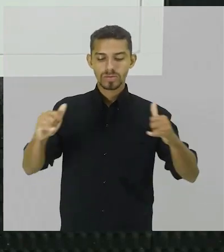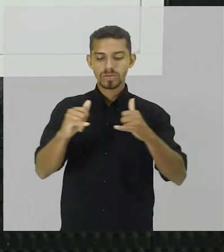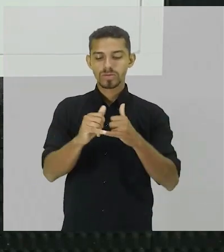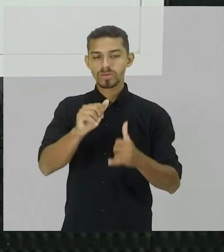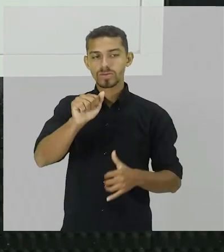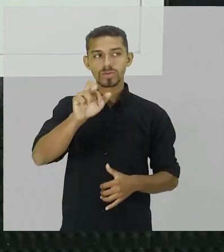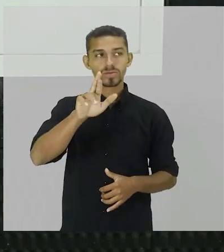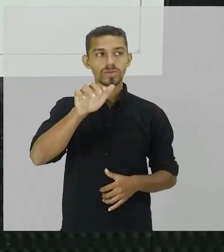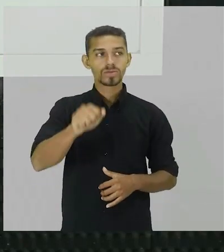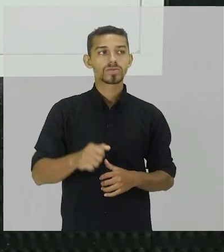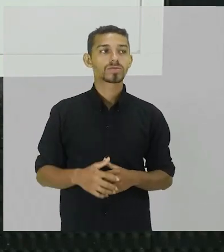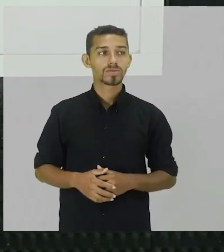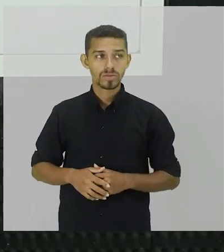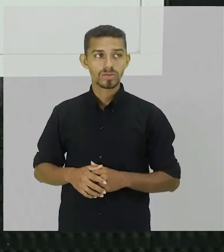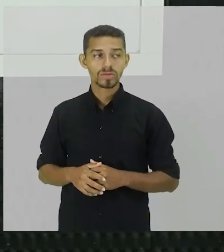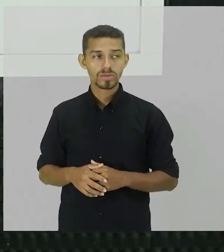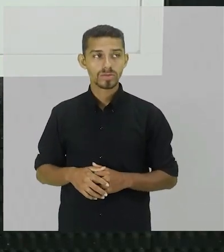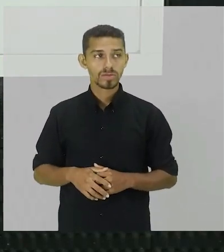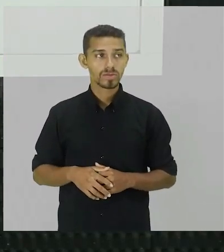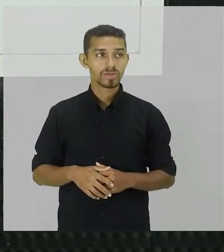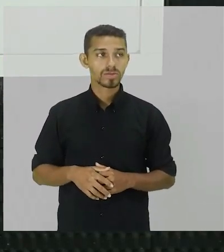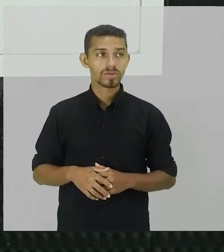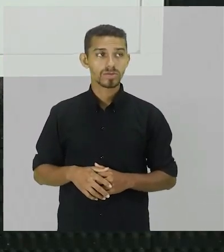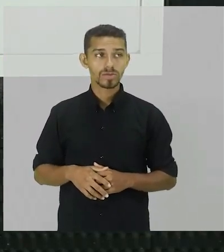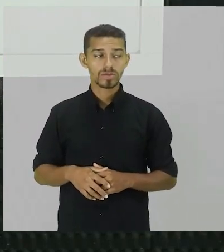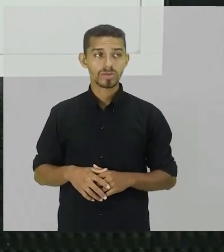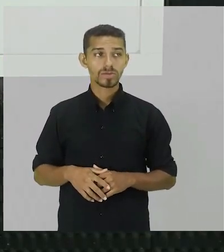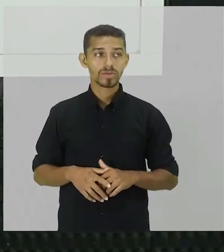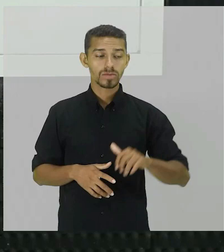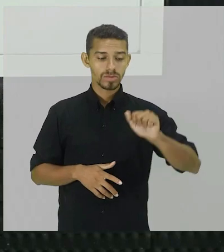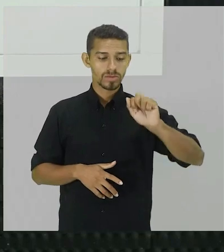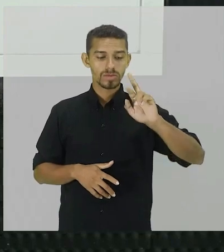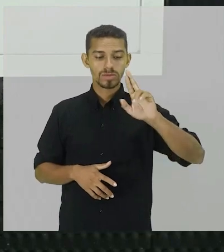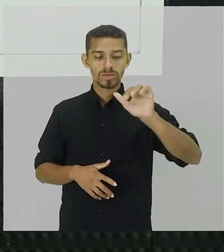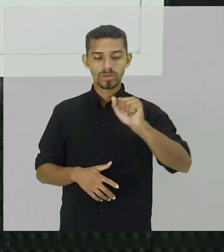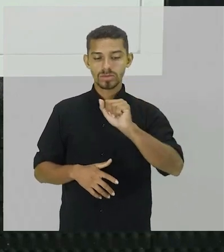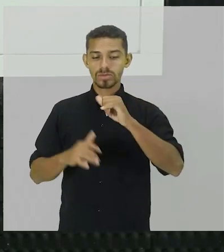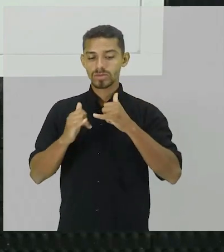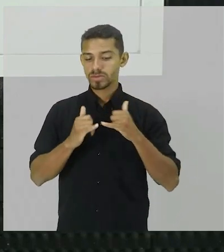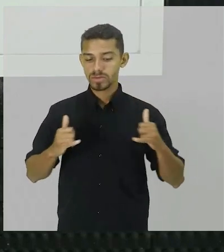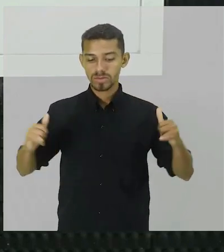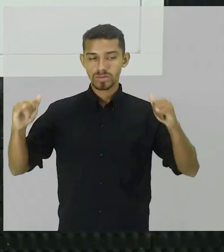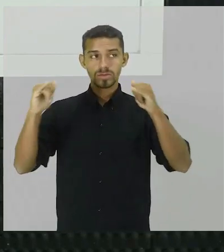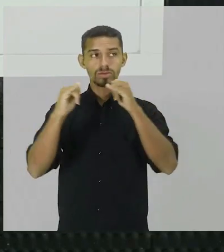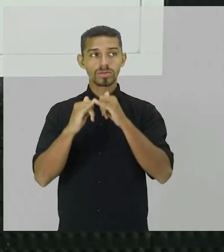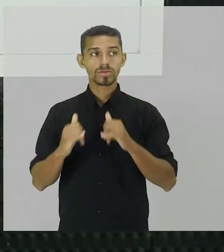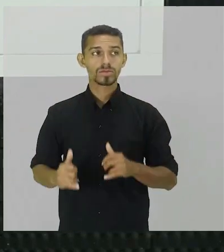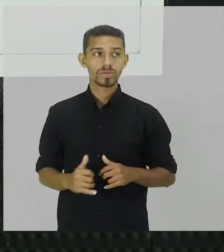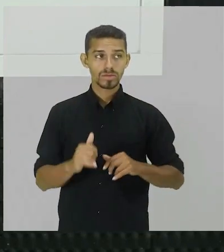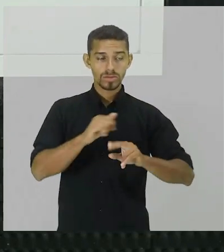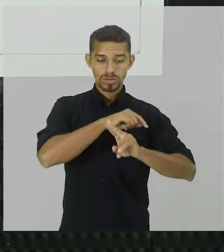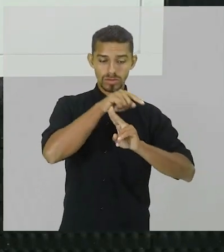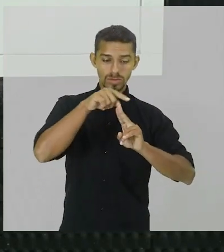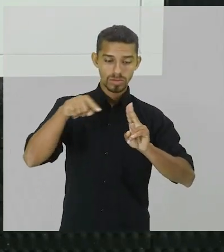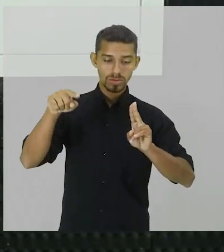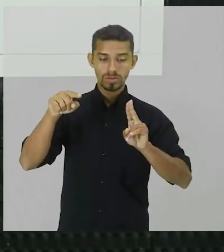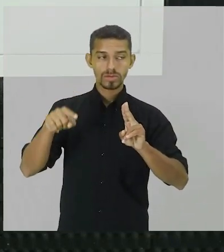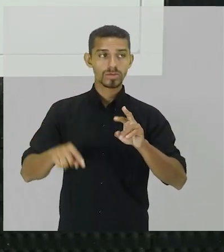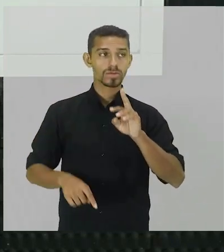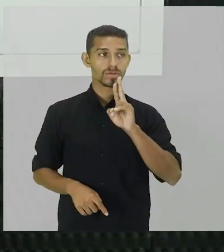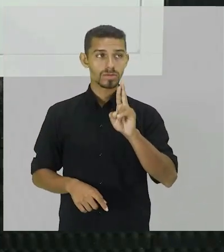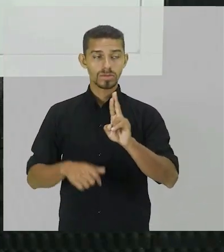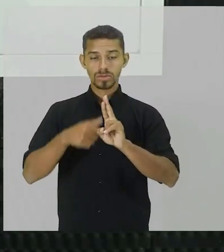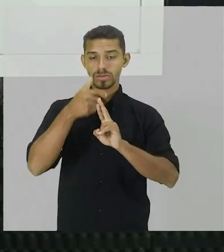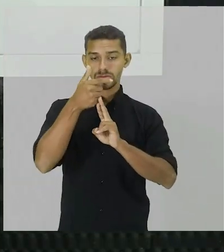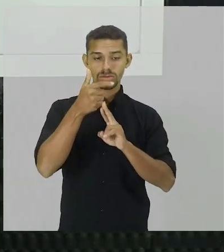do círculo é π vezes o raio elevado ao quadrado. Veja que